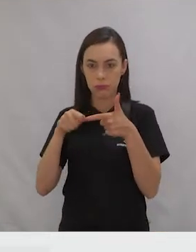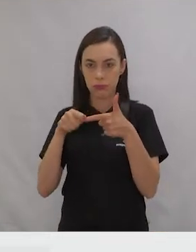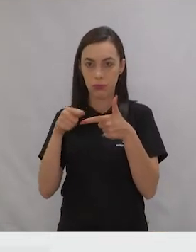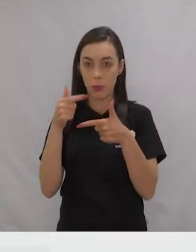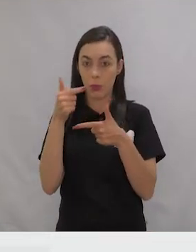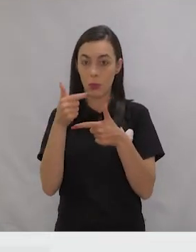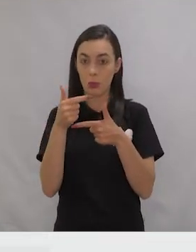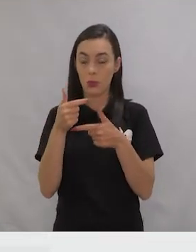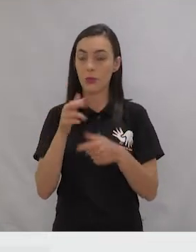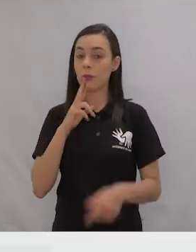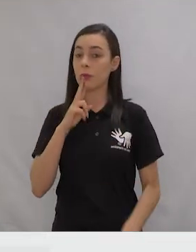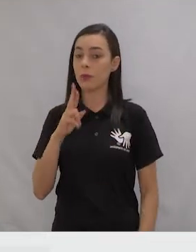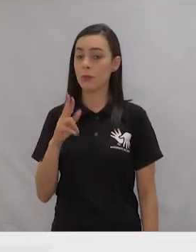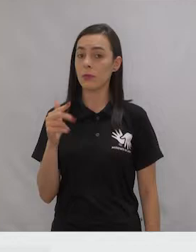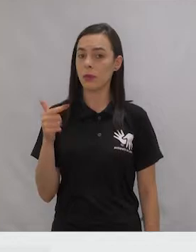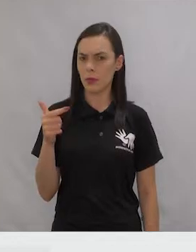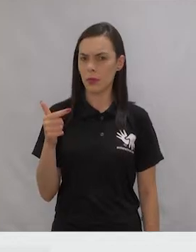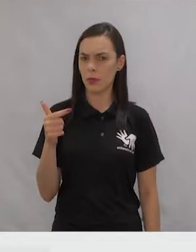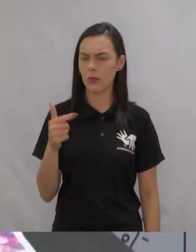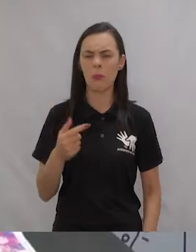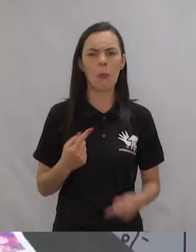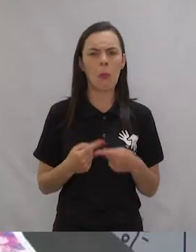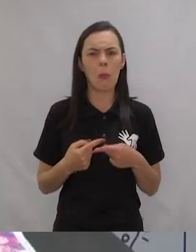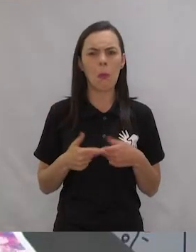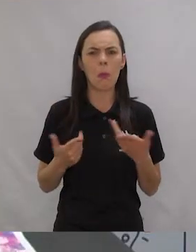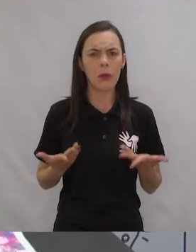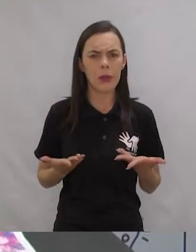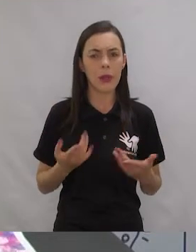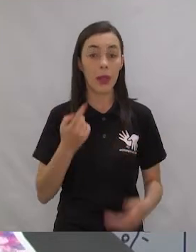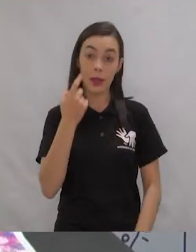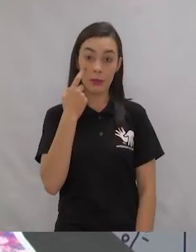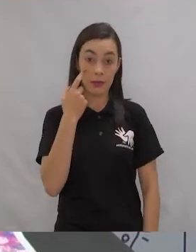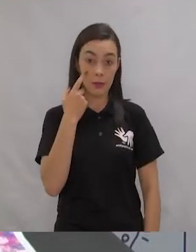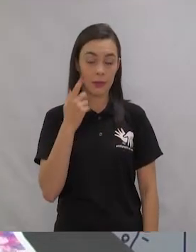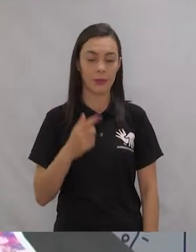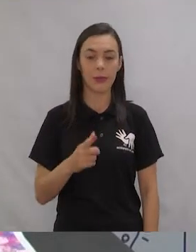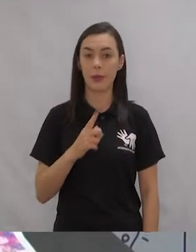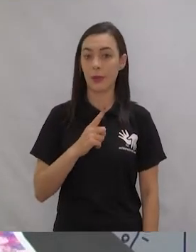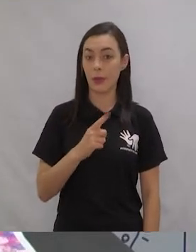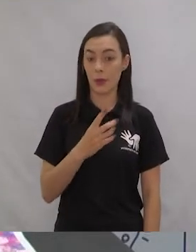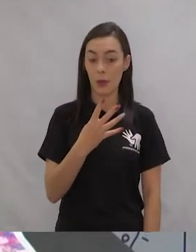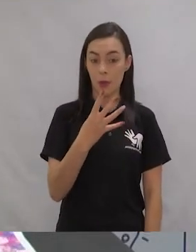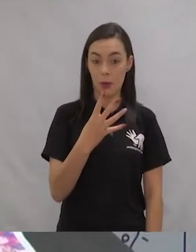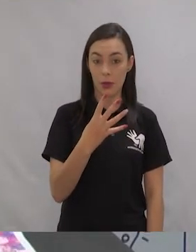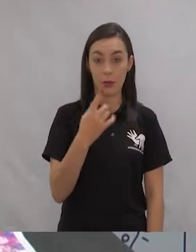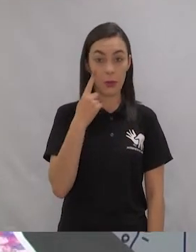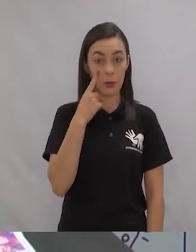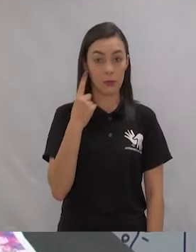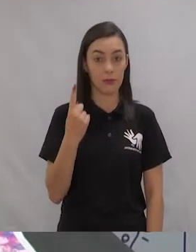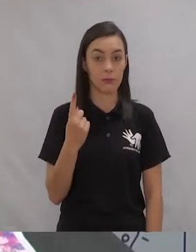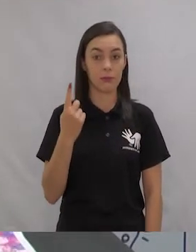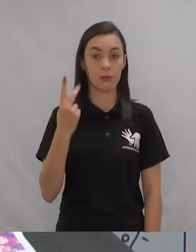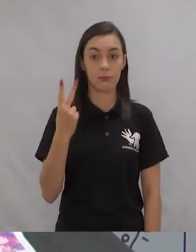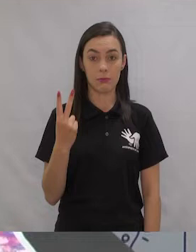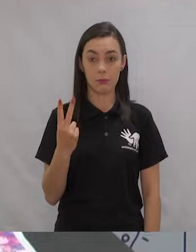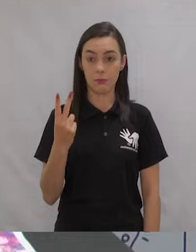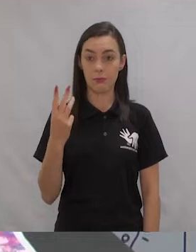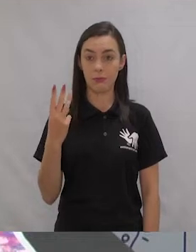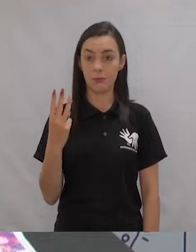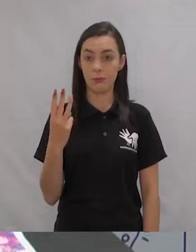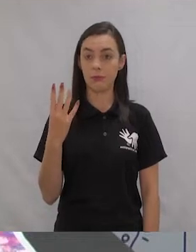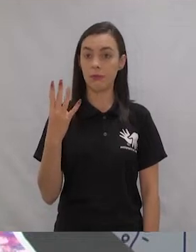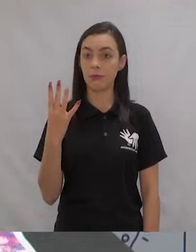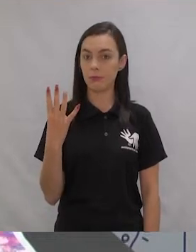por 2, é igual a 2. Vamos ver por quê. Eu tenho 4,